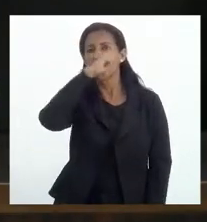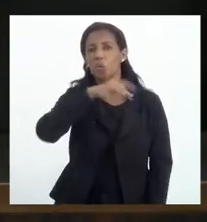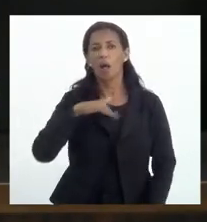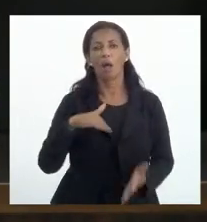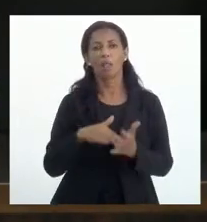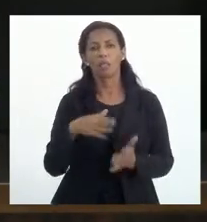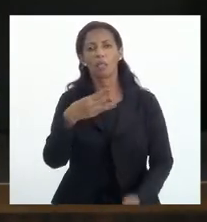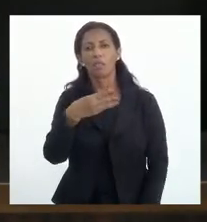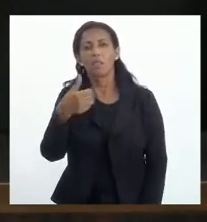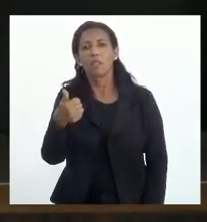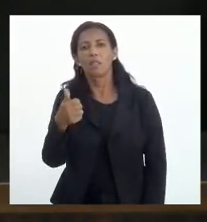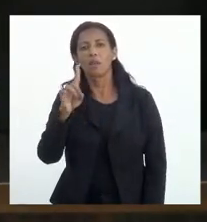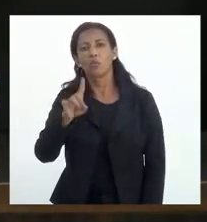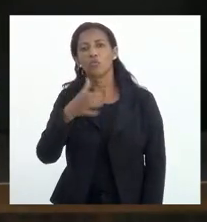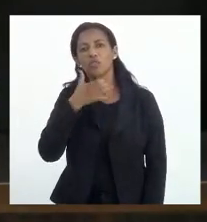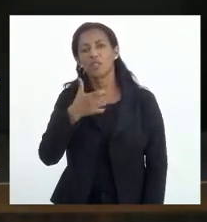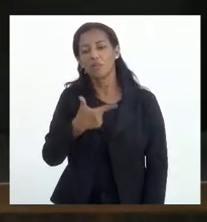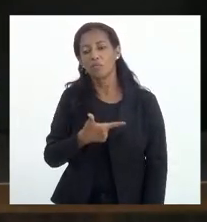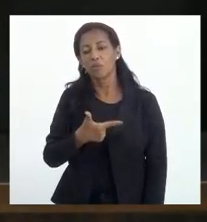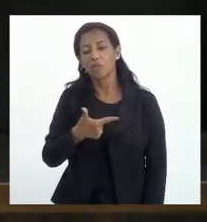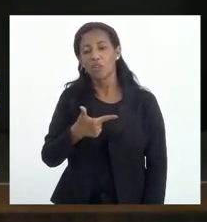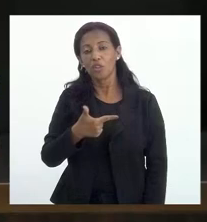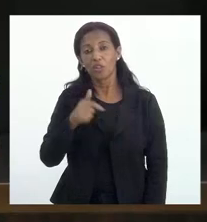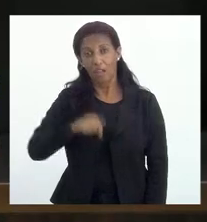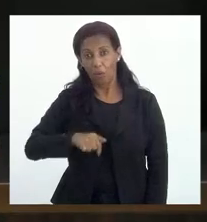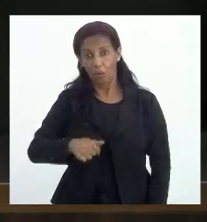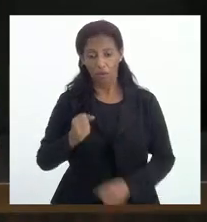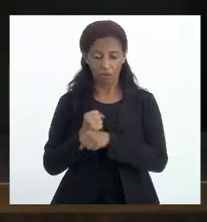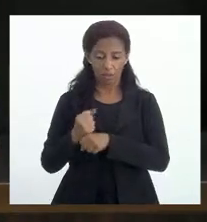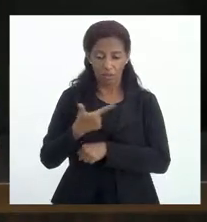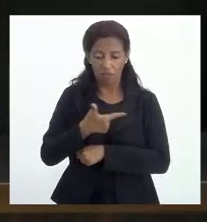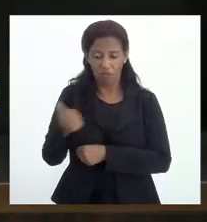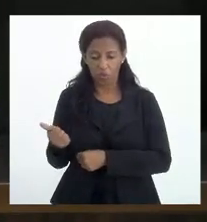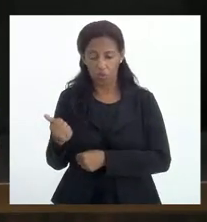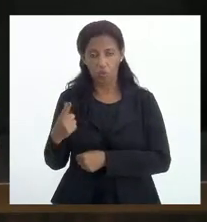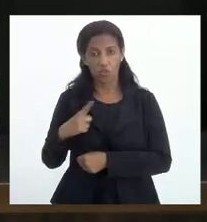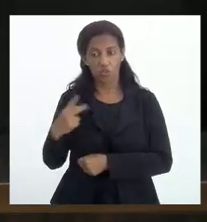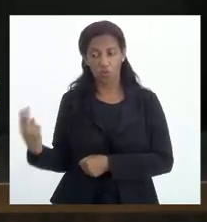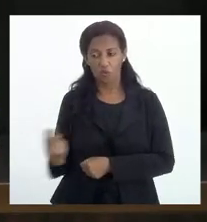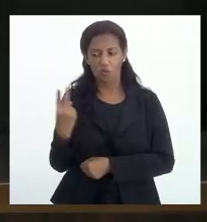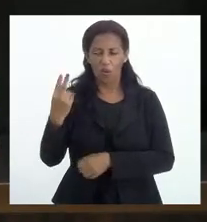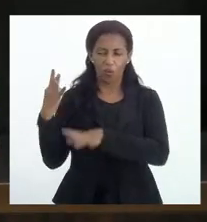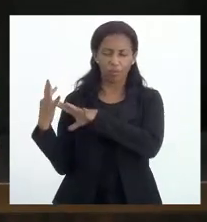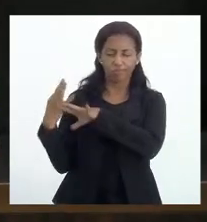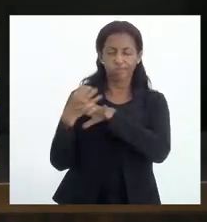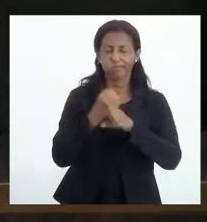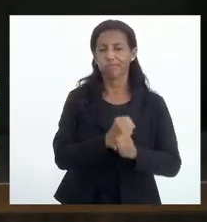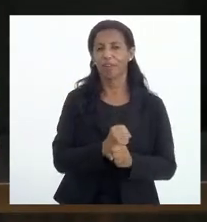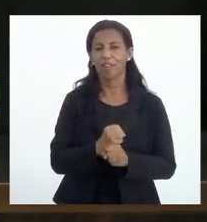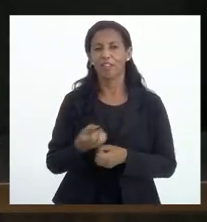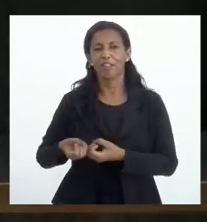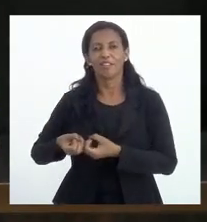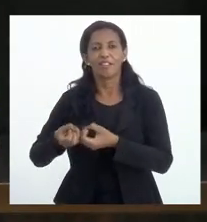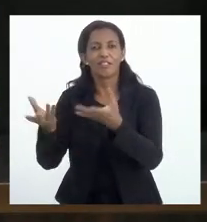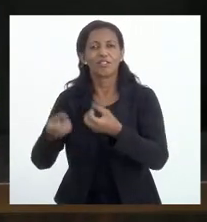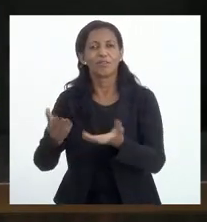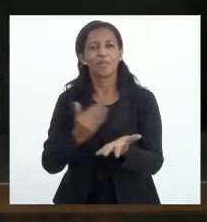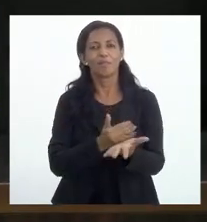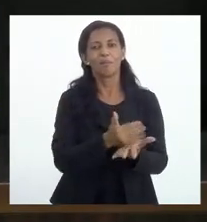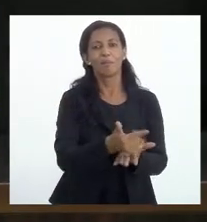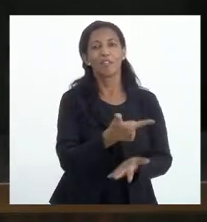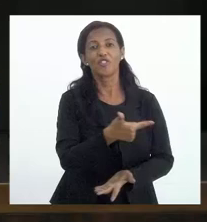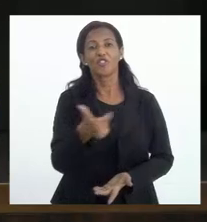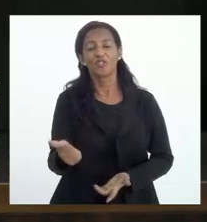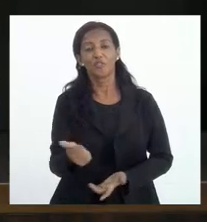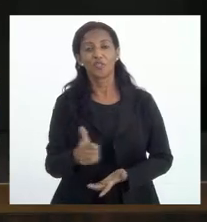até 31/12/21, a gente ter o valor total das despesas primárias de 21,